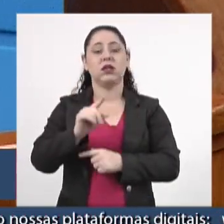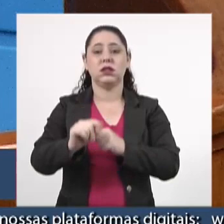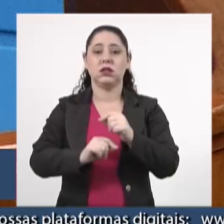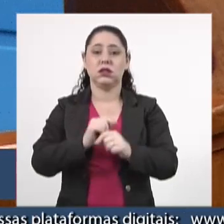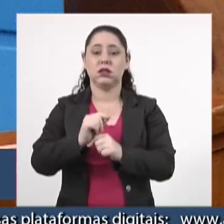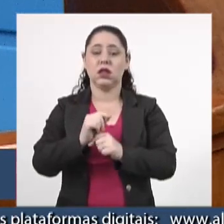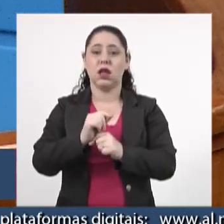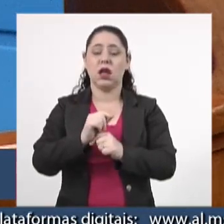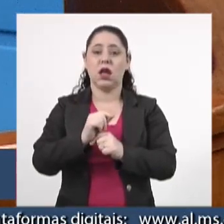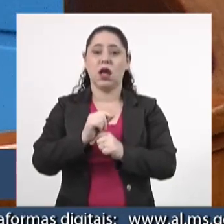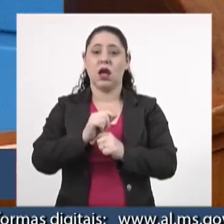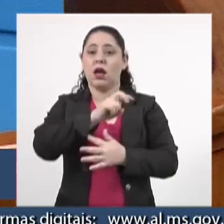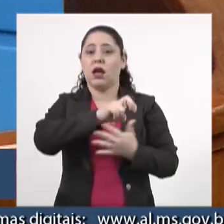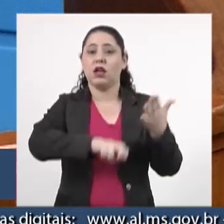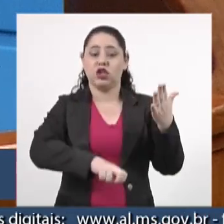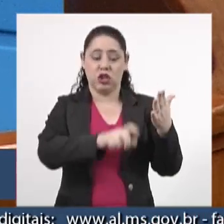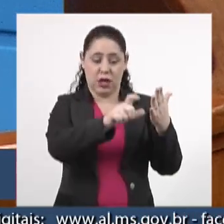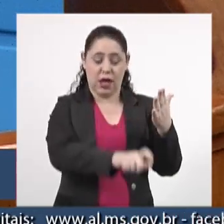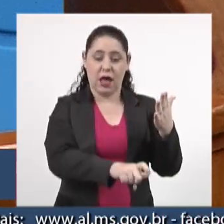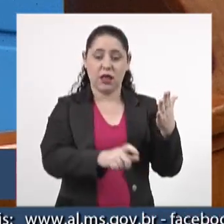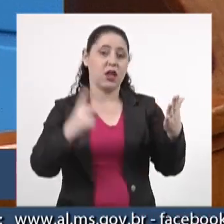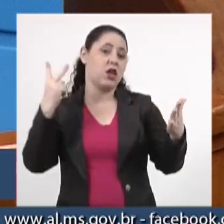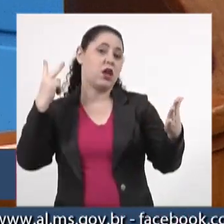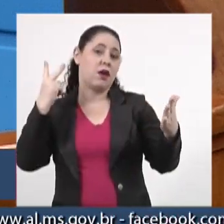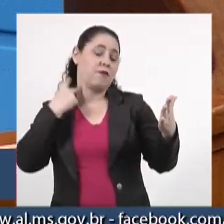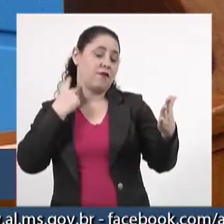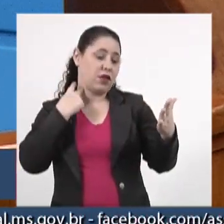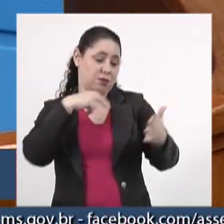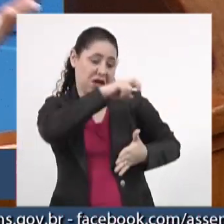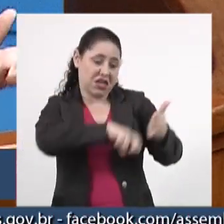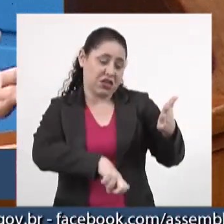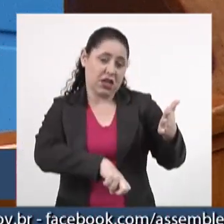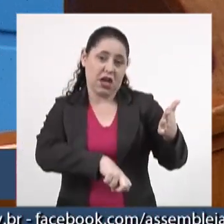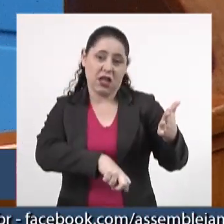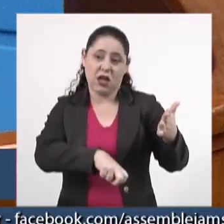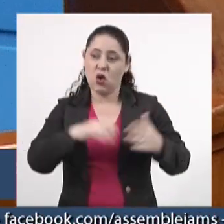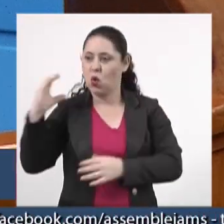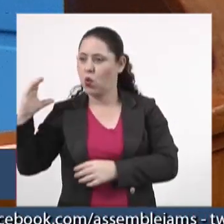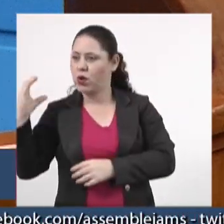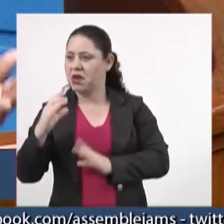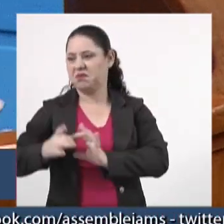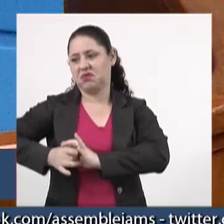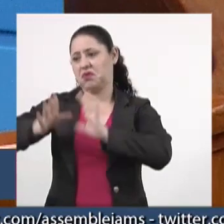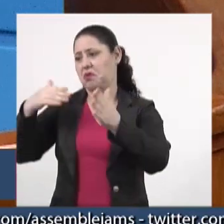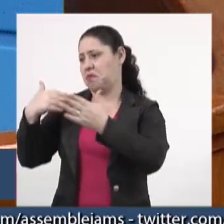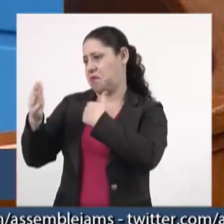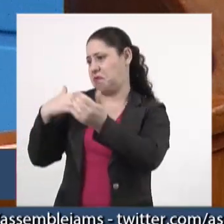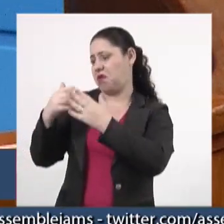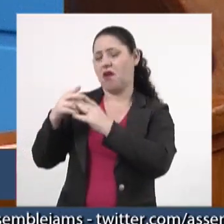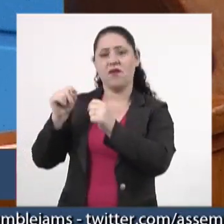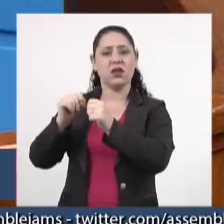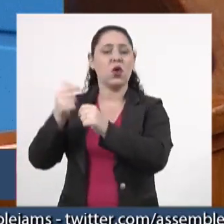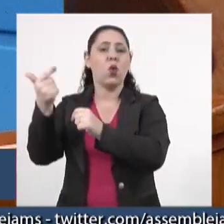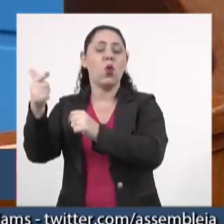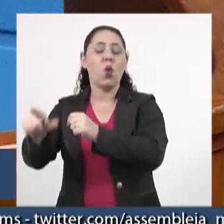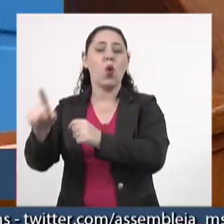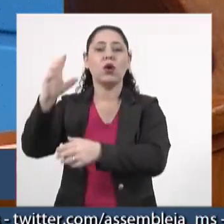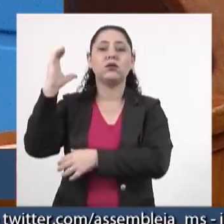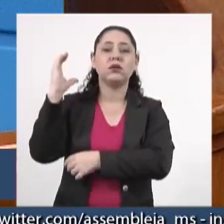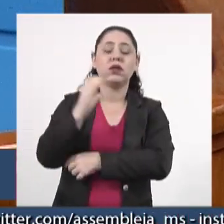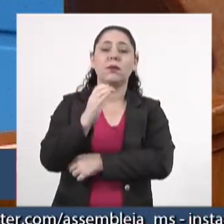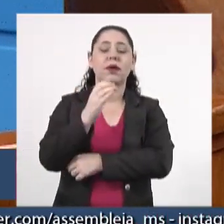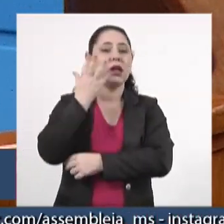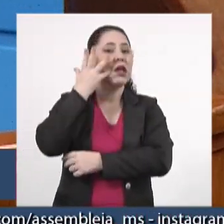acabam sendo punidas e o agressor não, né? Na maioria das vezes não. Ele está solto, provavelmente cometendo outros crimes e as